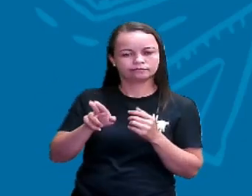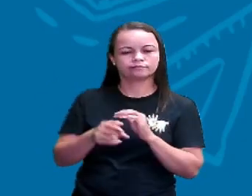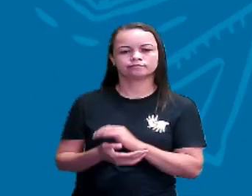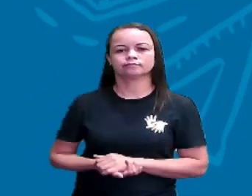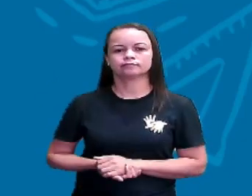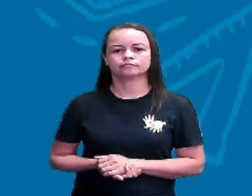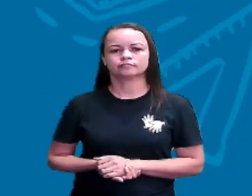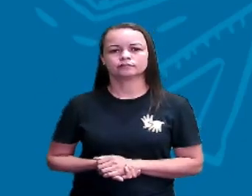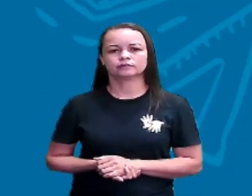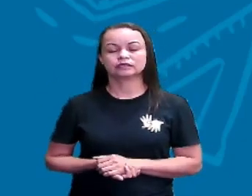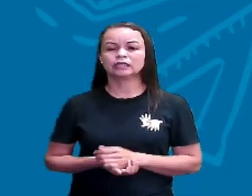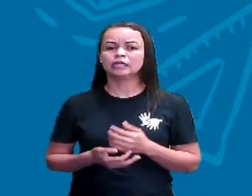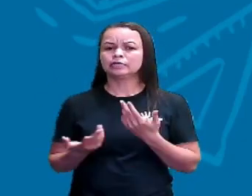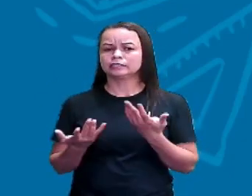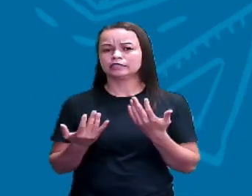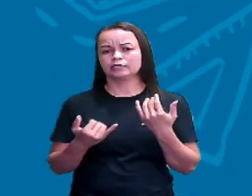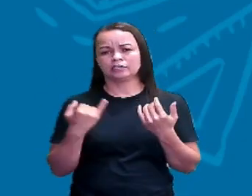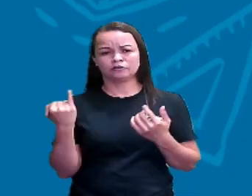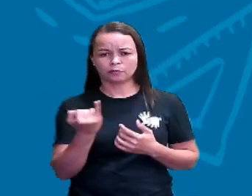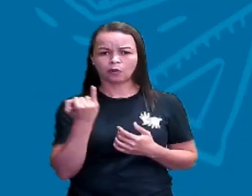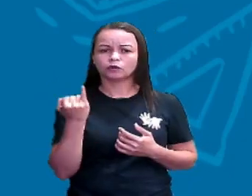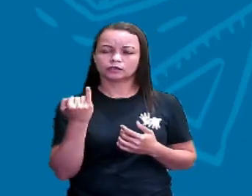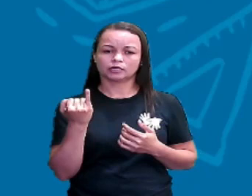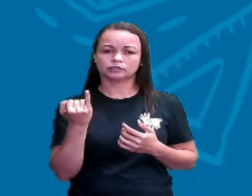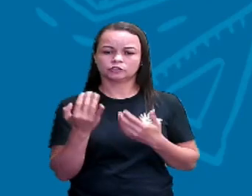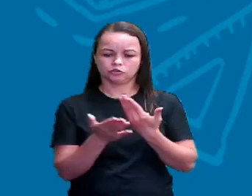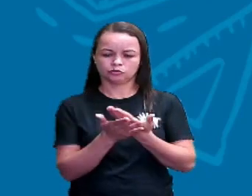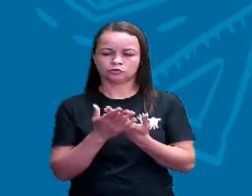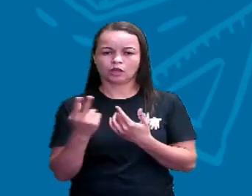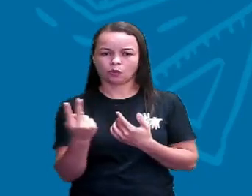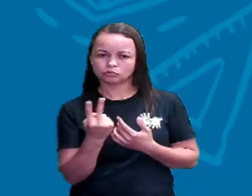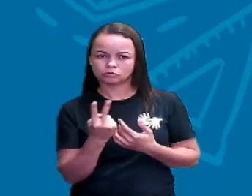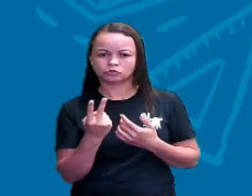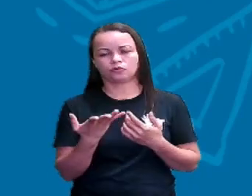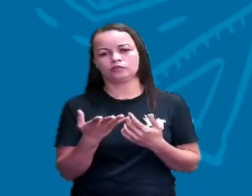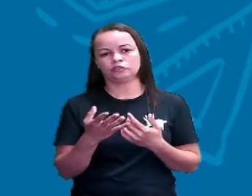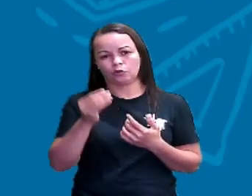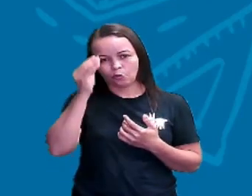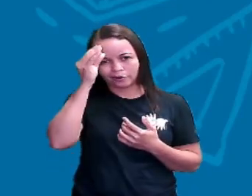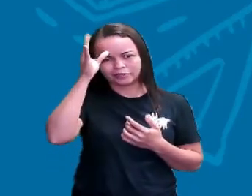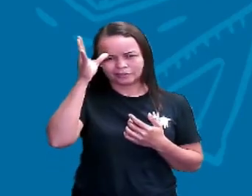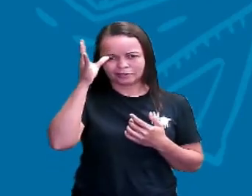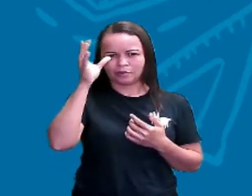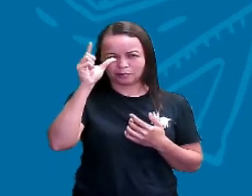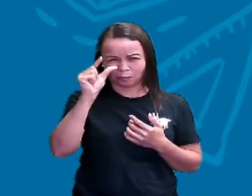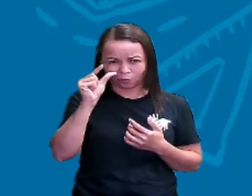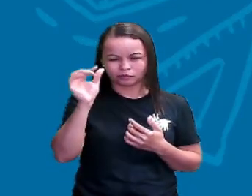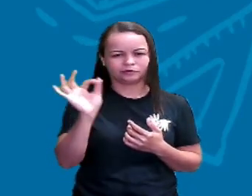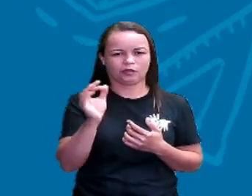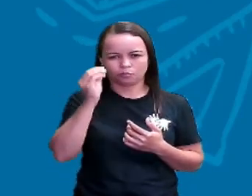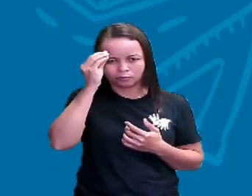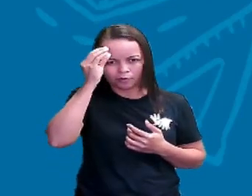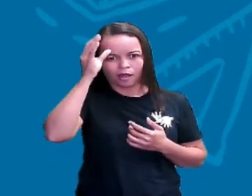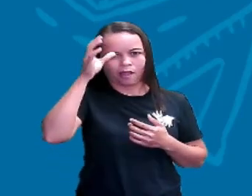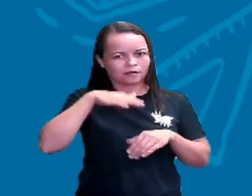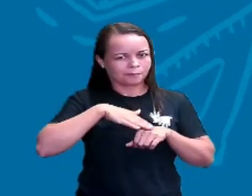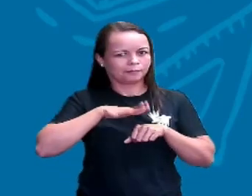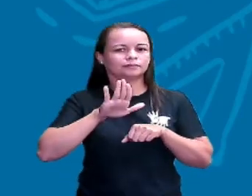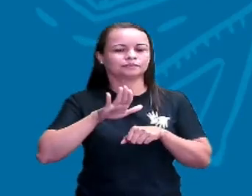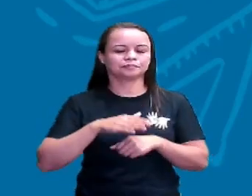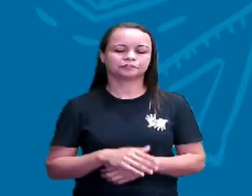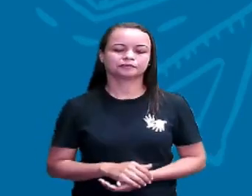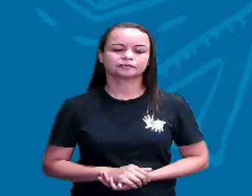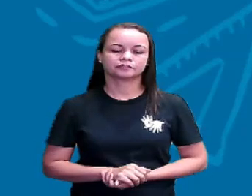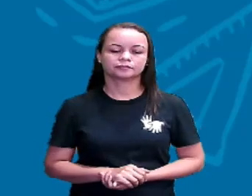Que no final é importante a gente estudar os dois, porque conhecimento nunca é demais. Então, ó,